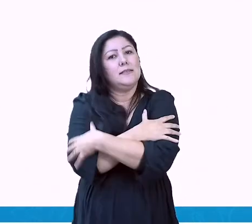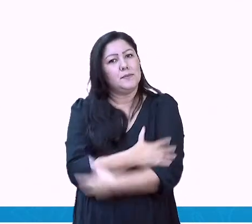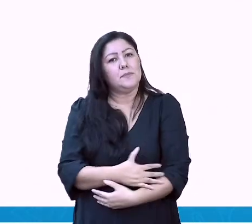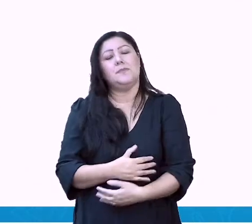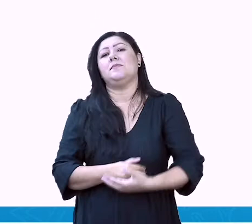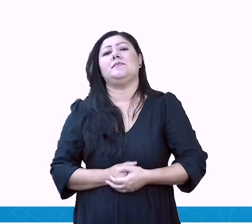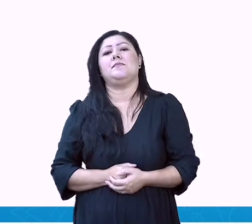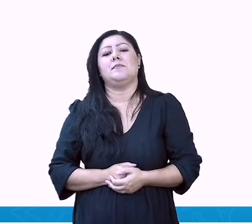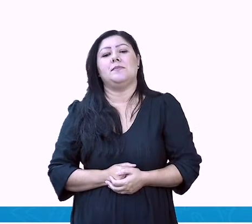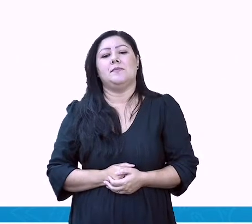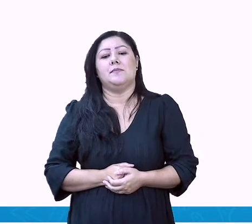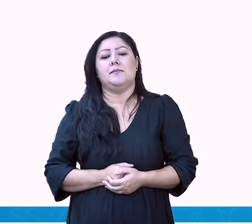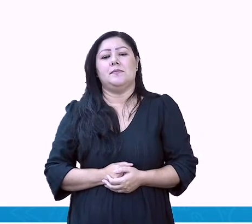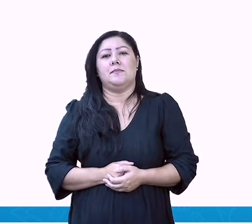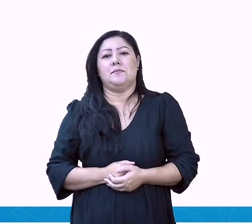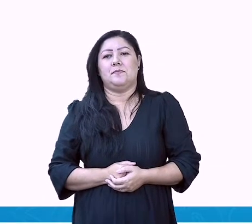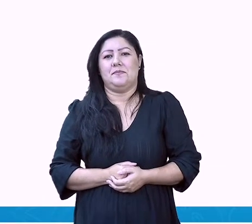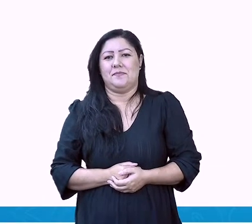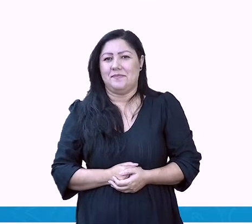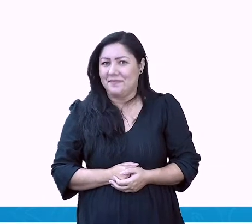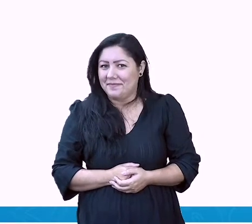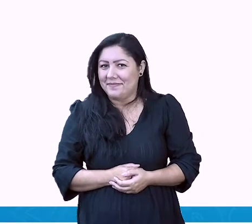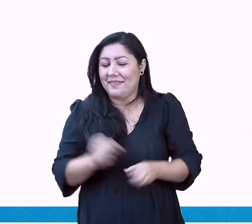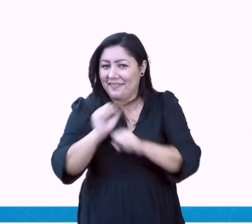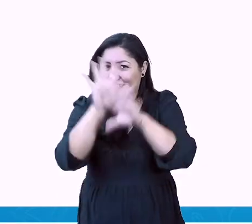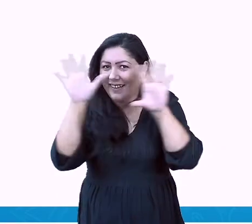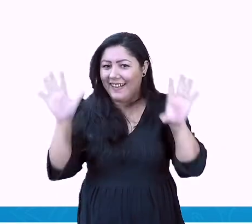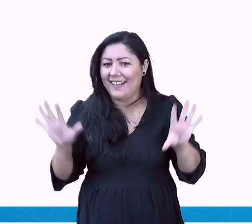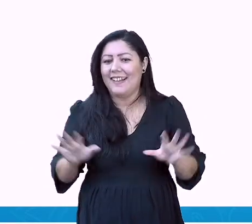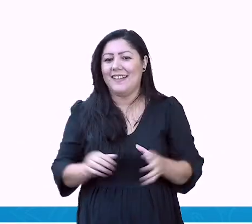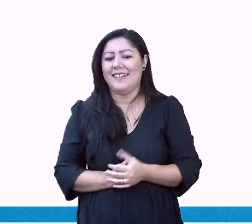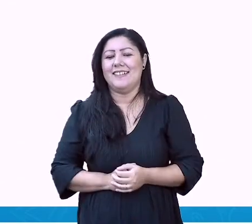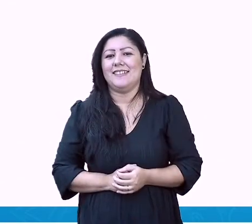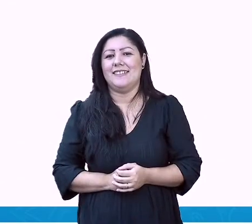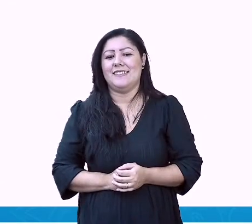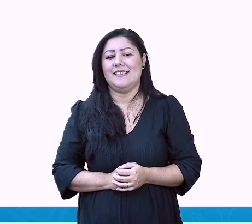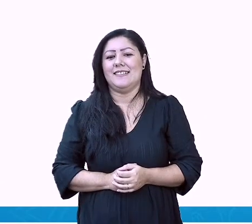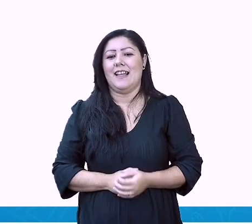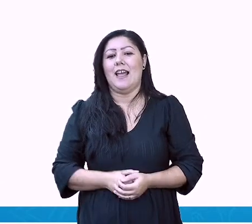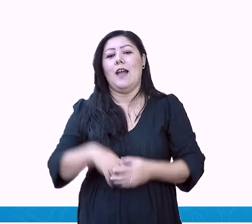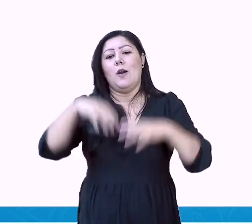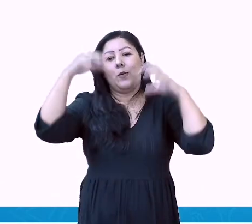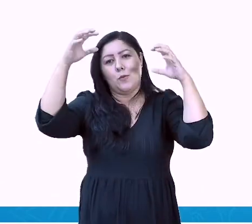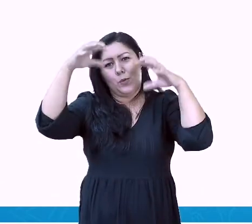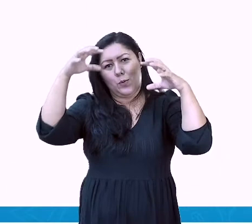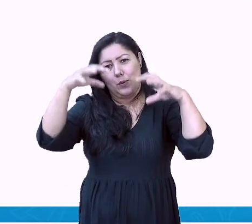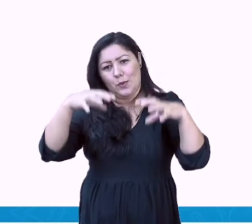Tranquilo? Ficou mais claro agora? Aqui, olha, quando vem a chuva,